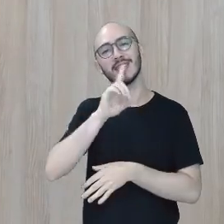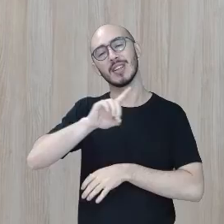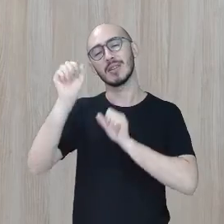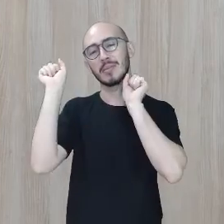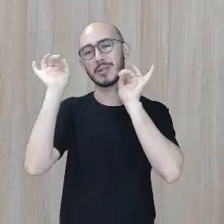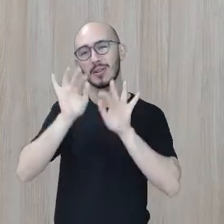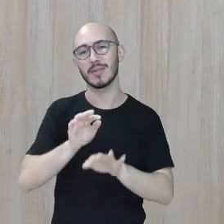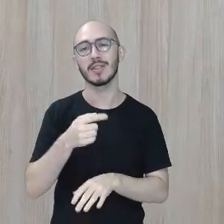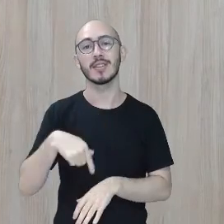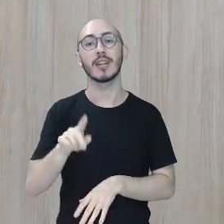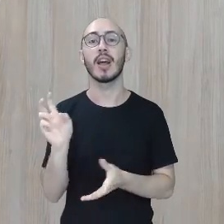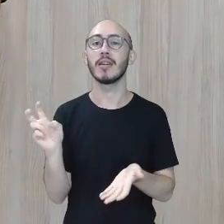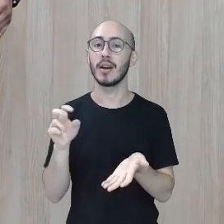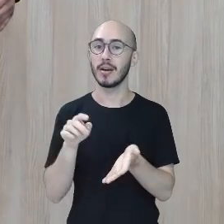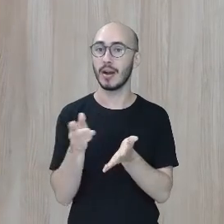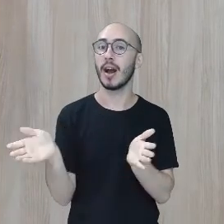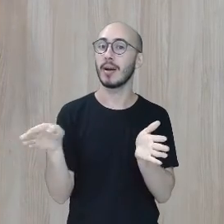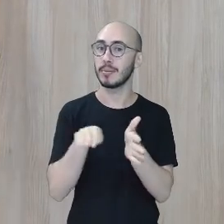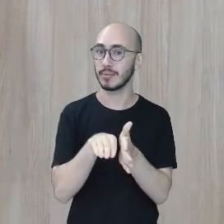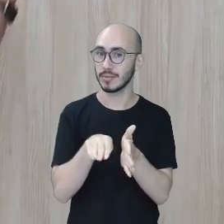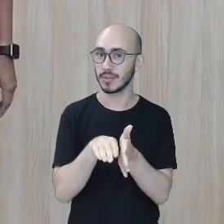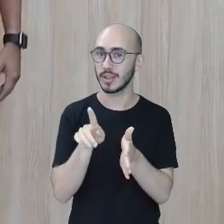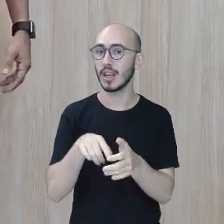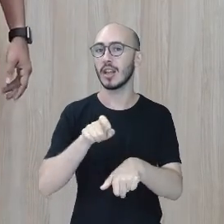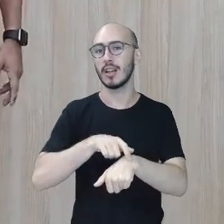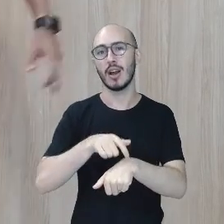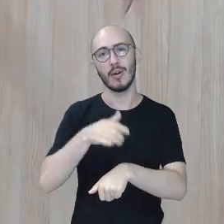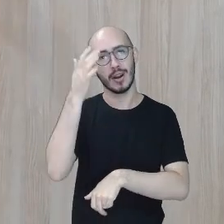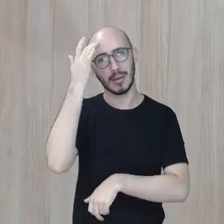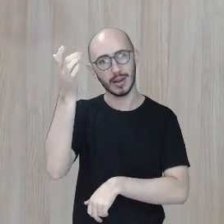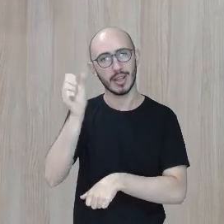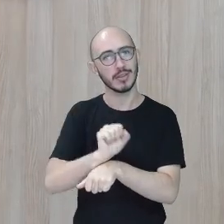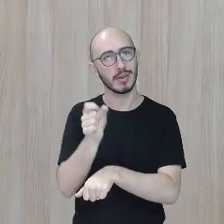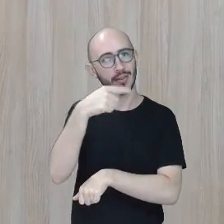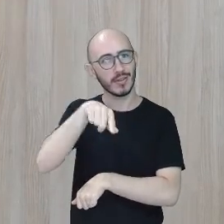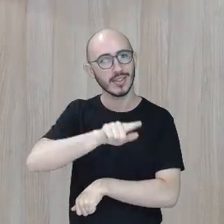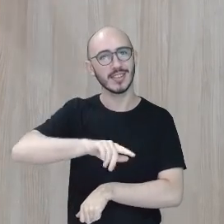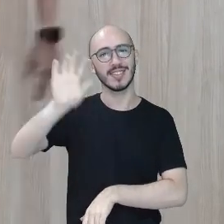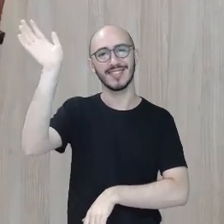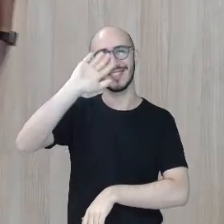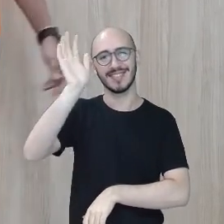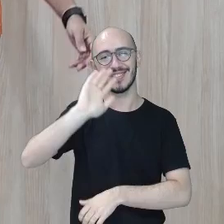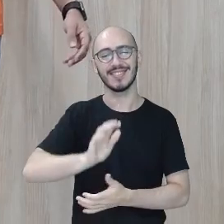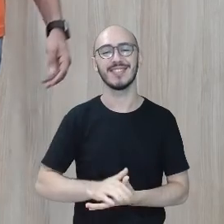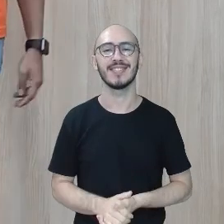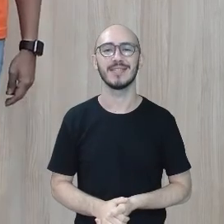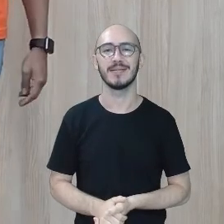Cheguem cedo na aula de amanhã. Eu espero vocês, tá bom? Fui!